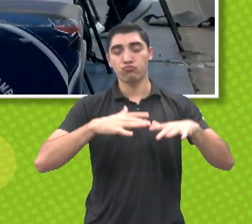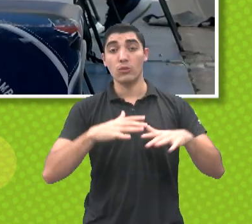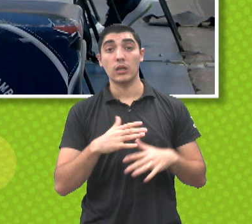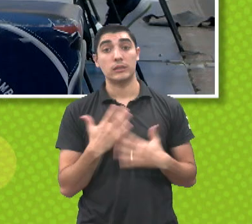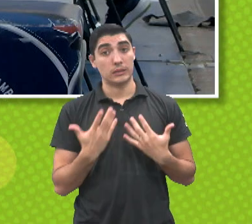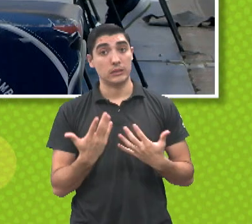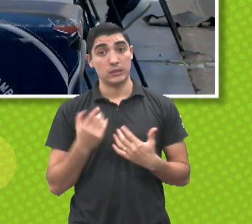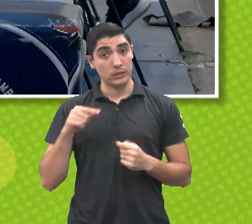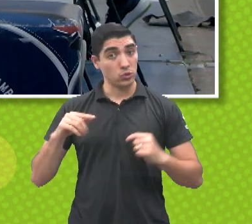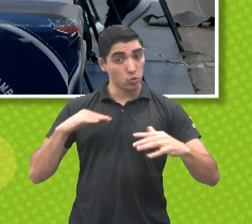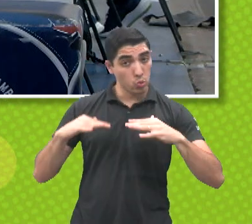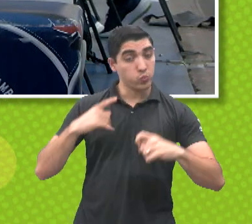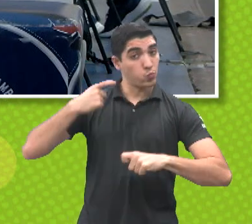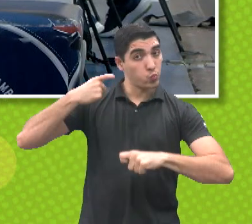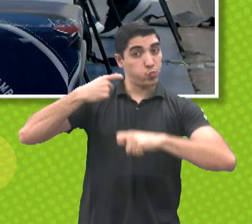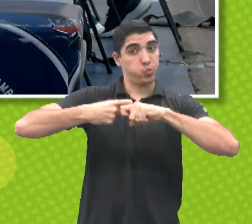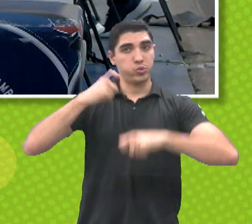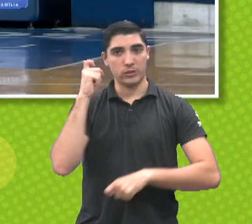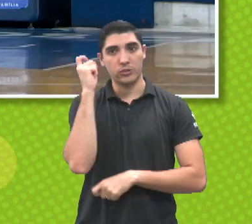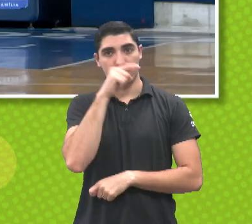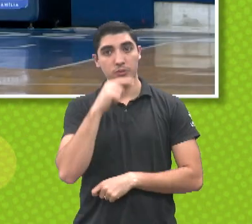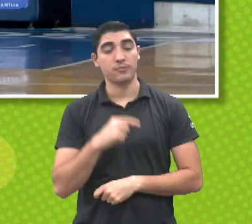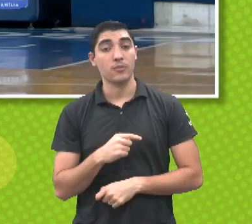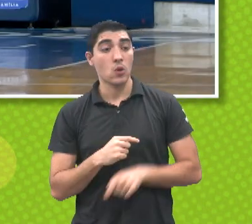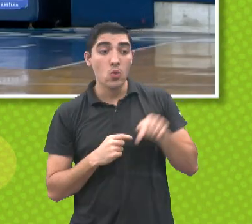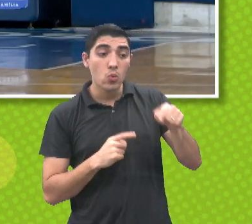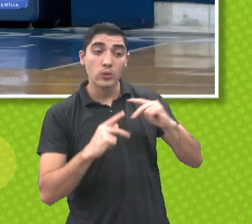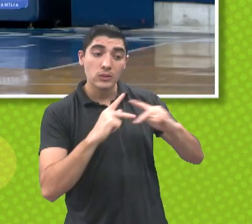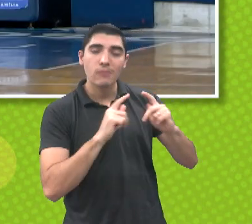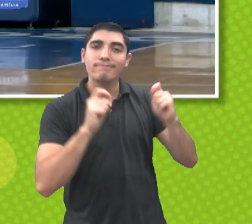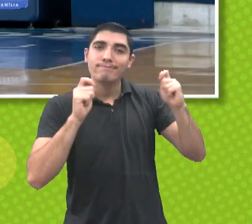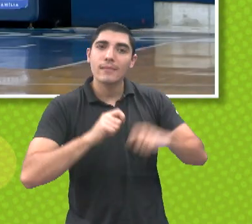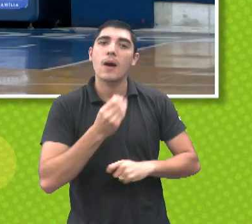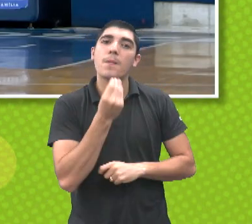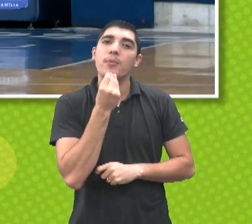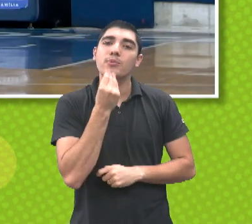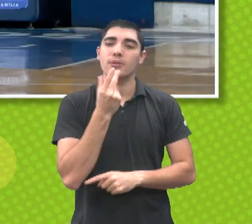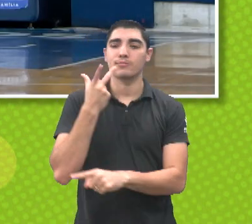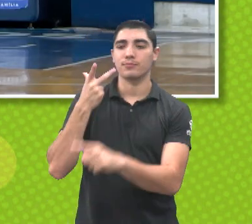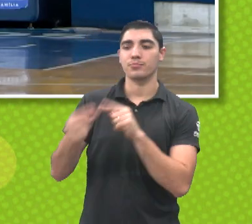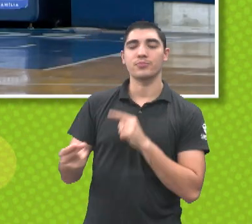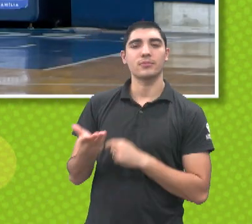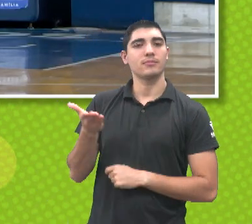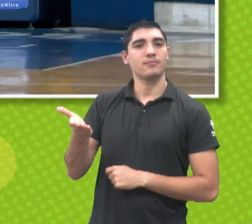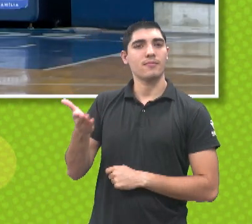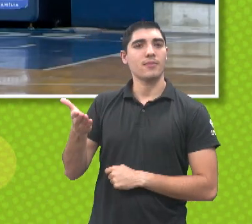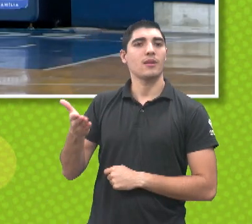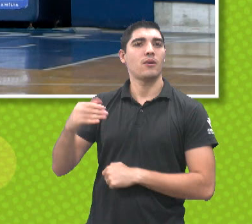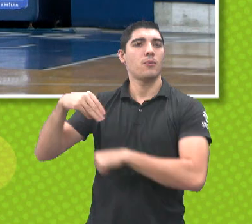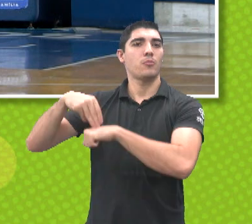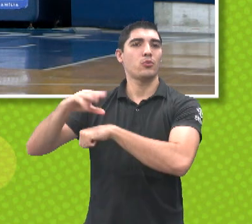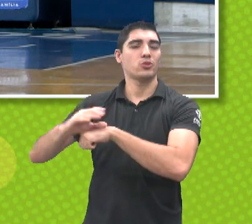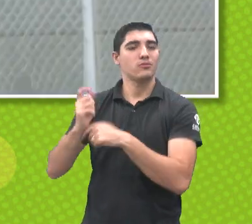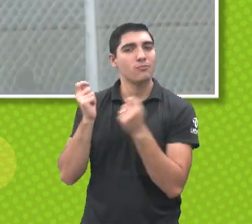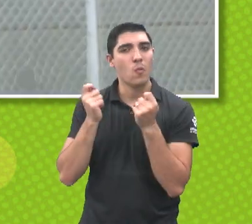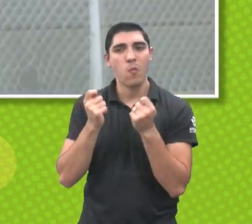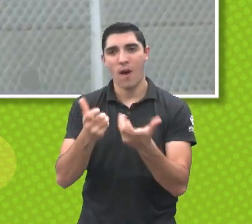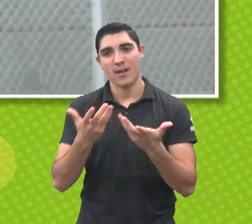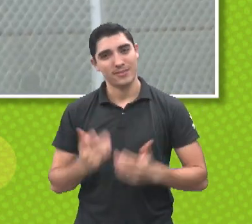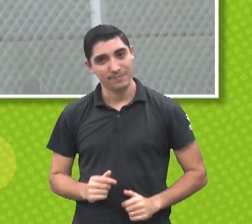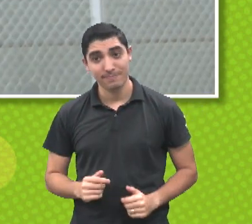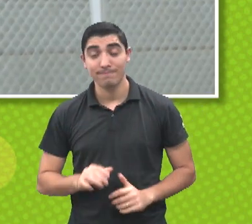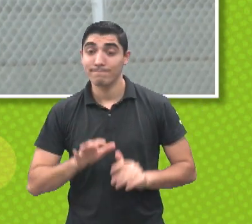ser mais complicado que o jogo do Mogi. O São José que teve chance de vencer o Mogi, esteve na frente do placar e, como o Regis